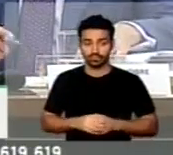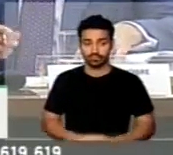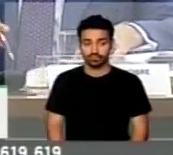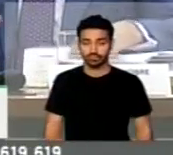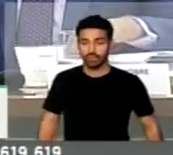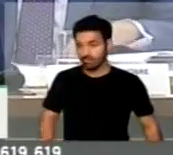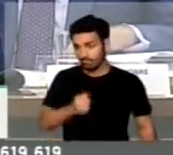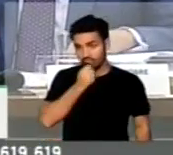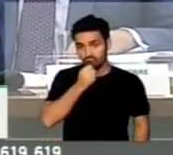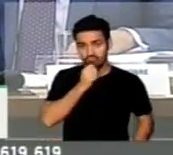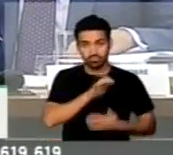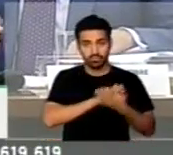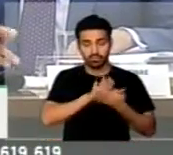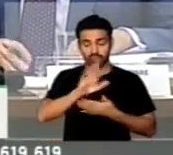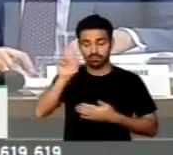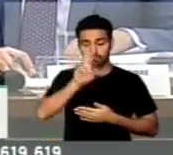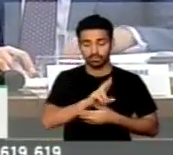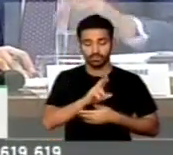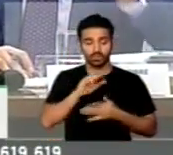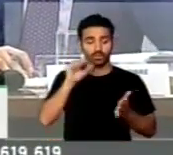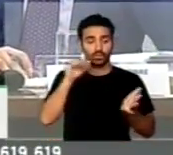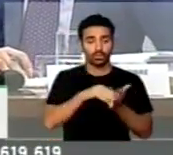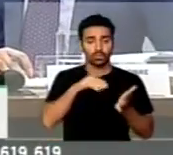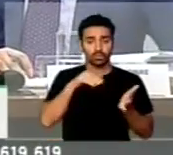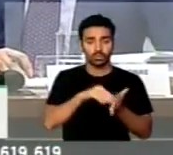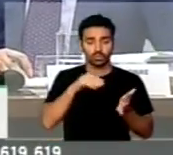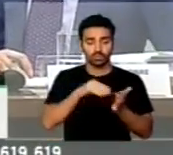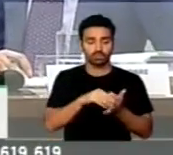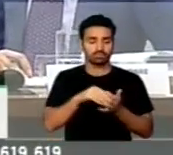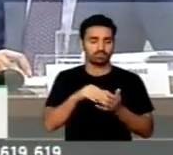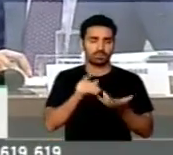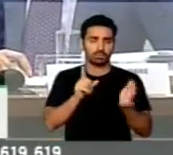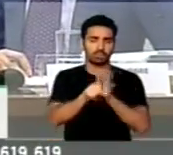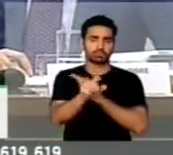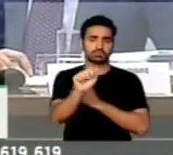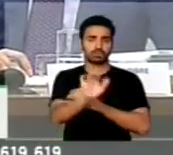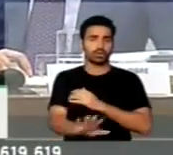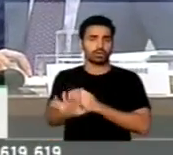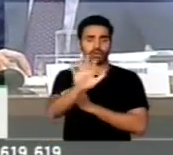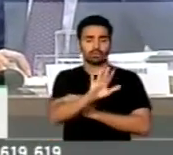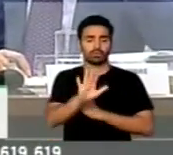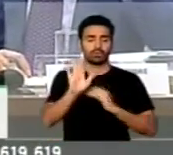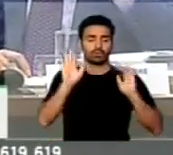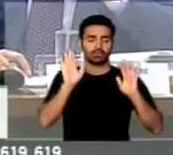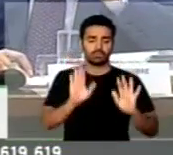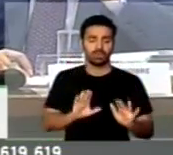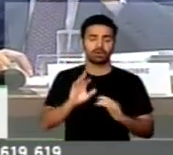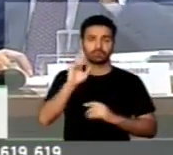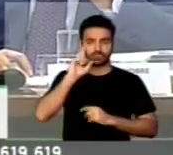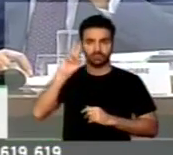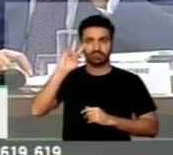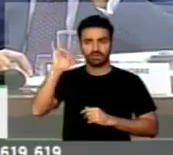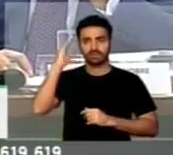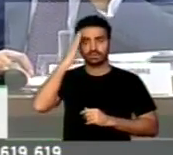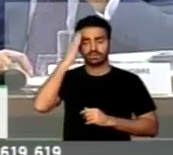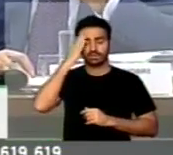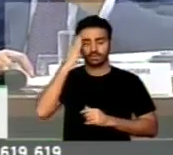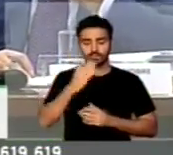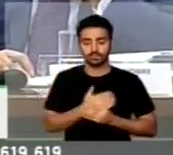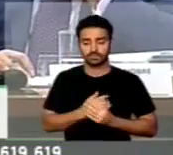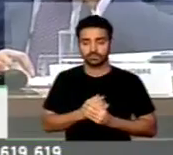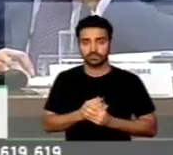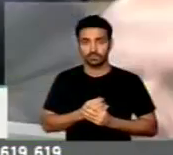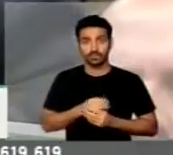respondeu. E, por fim, é uma pergunta genérica, mas o senhor vai me entender.